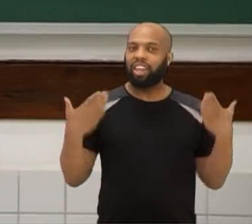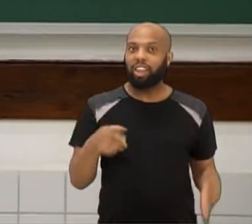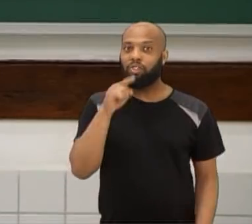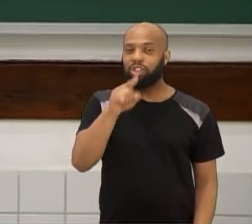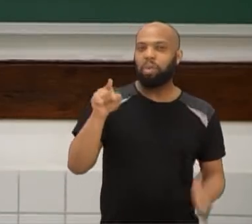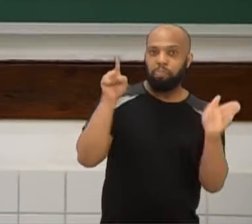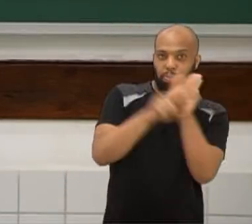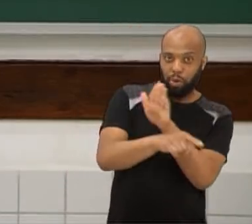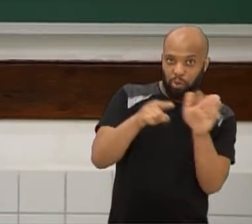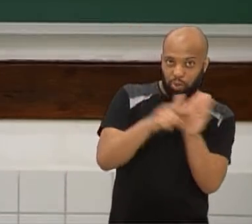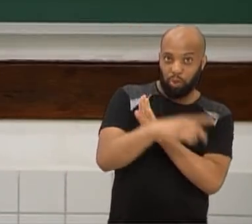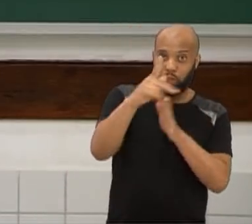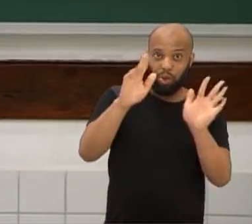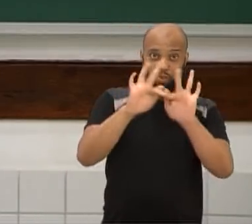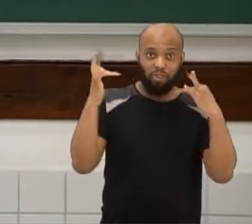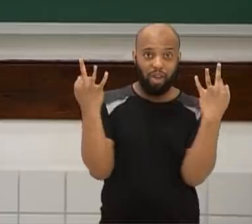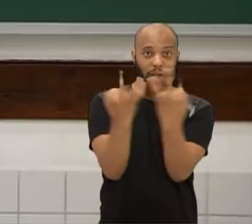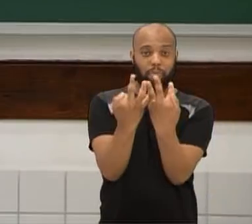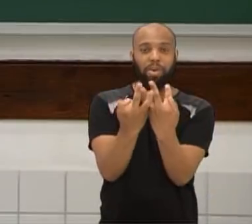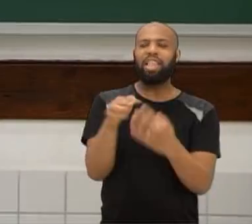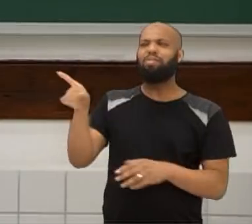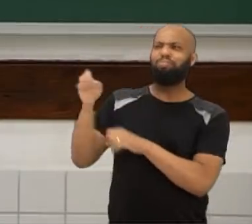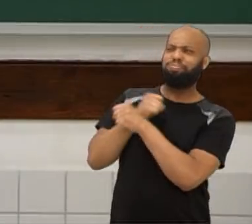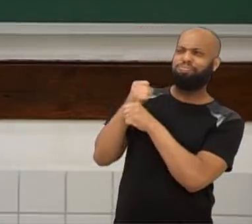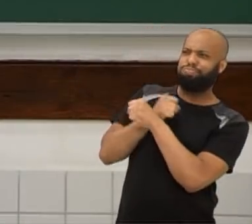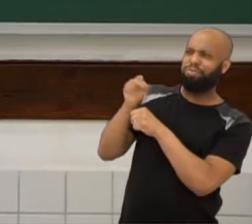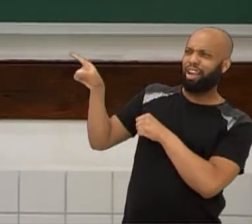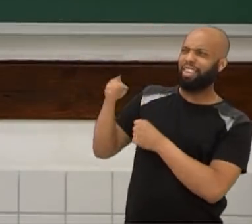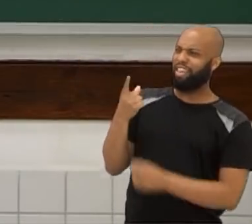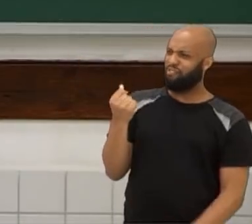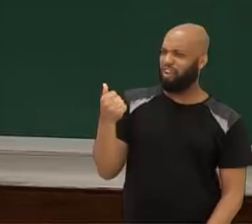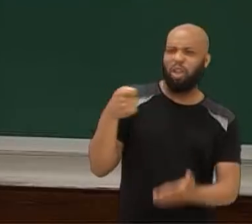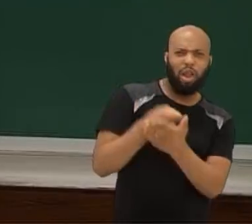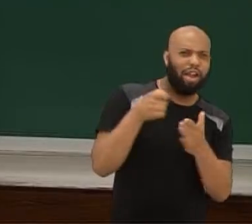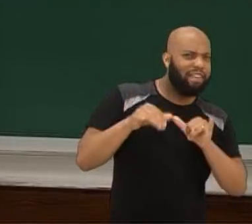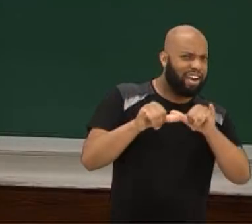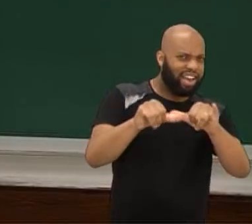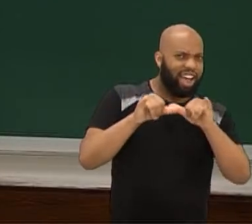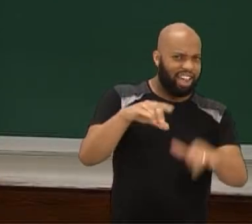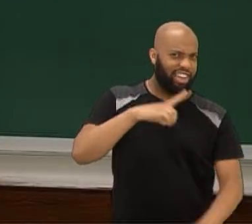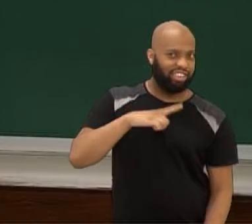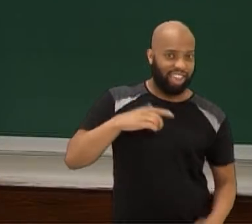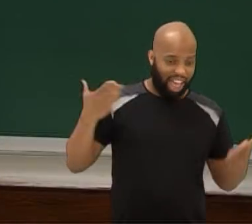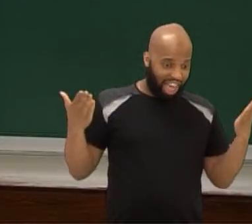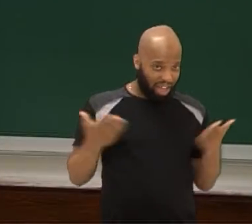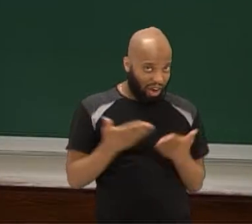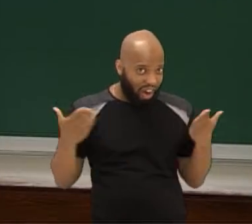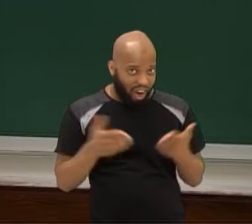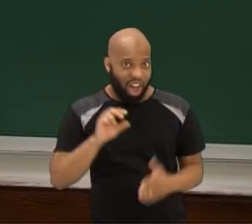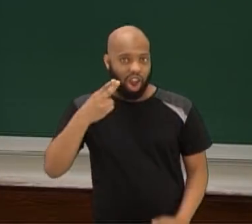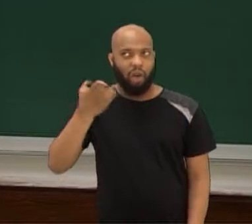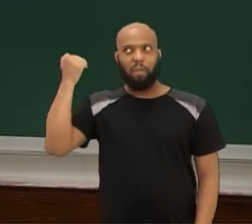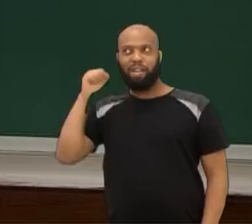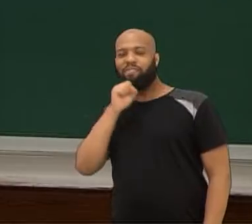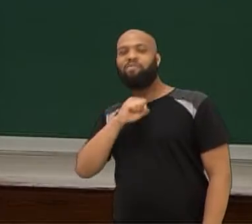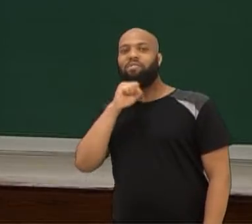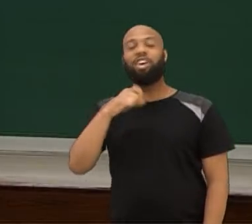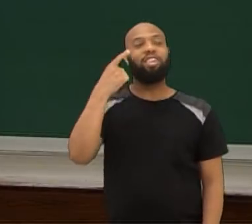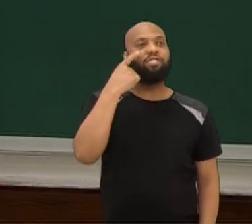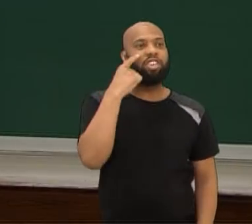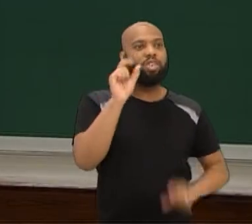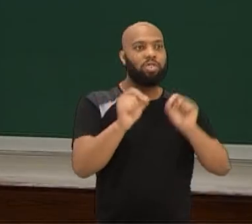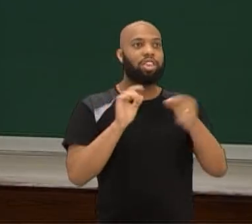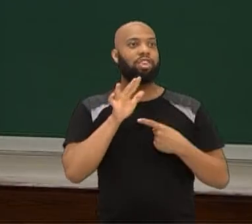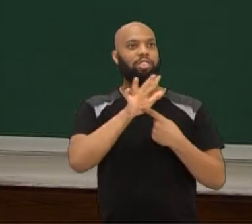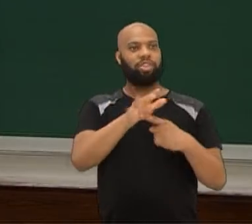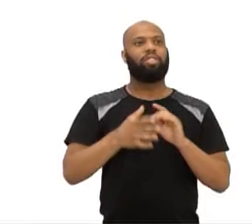Então, perguntar para alguém aí da sua casa em que época que isso pode acontecer. Será que é mais recente? Será que é mais antigo? Olha só o que